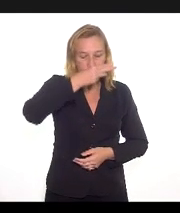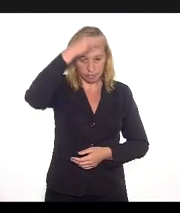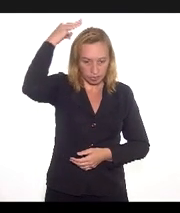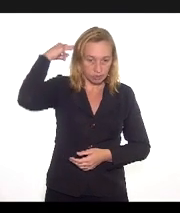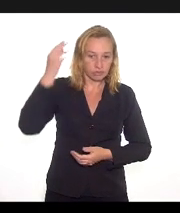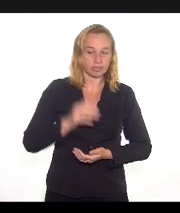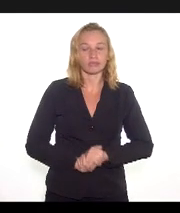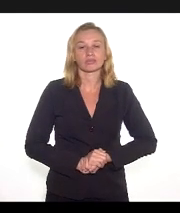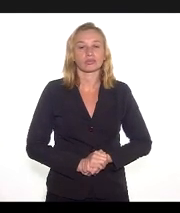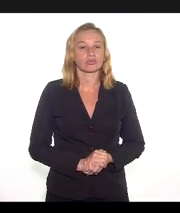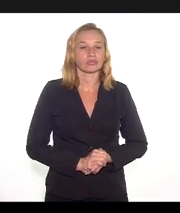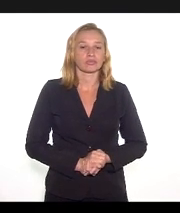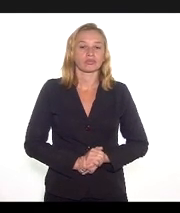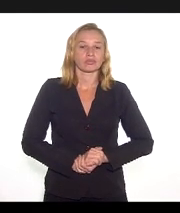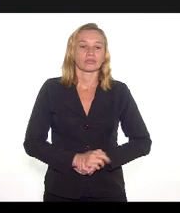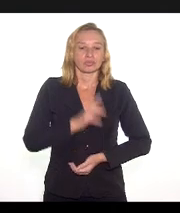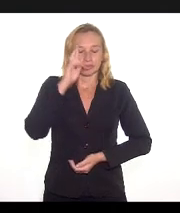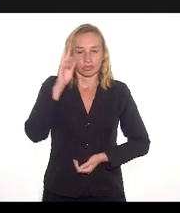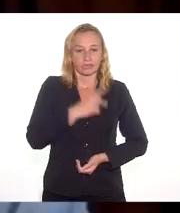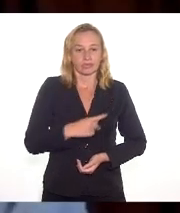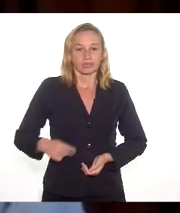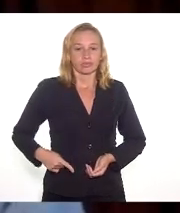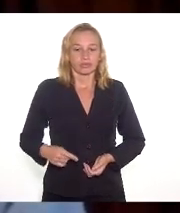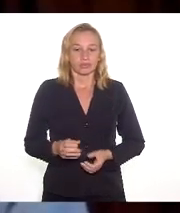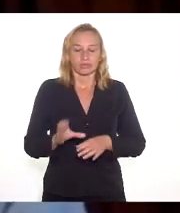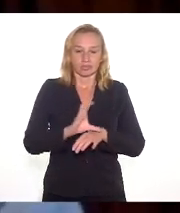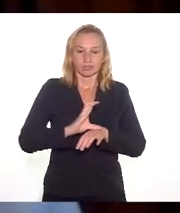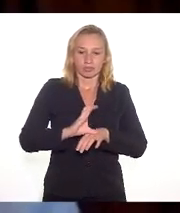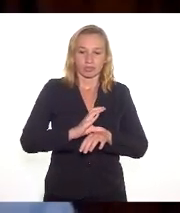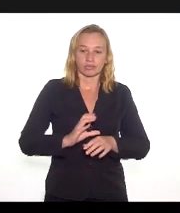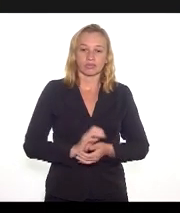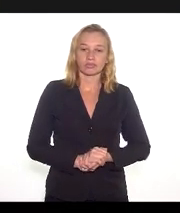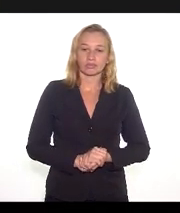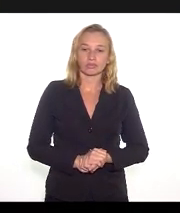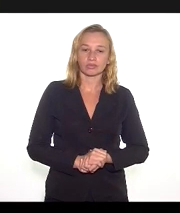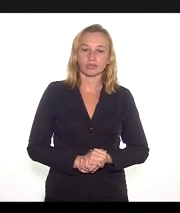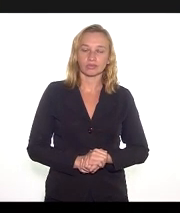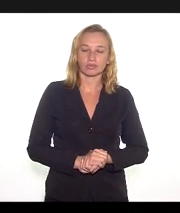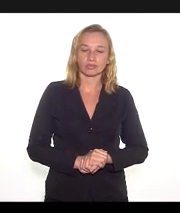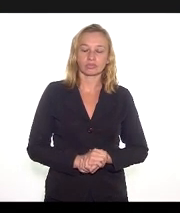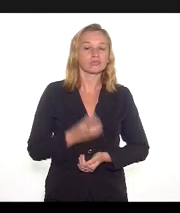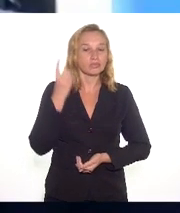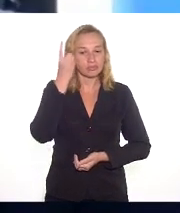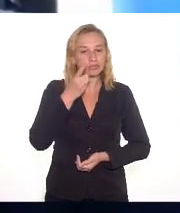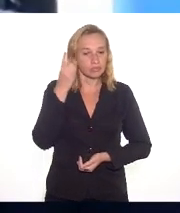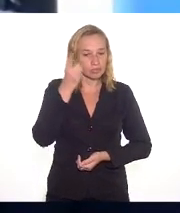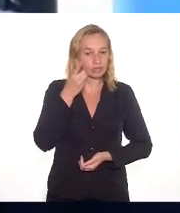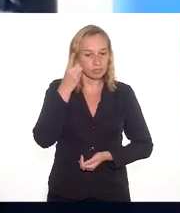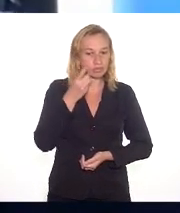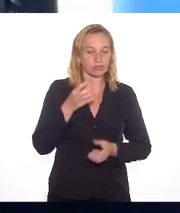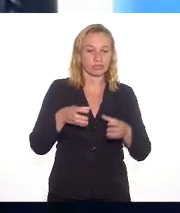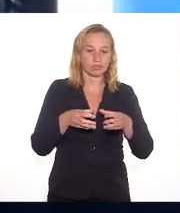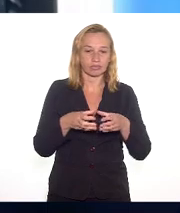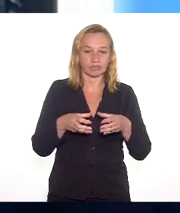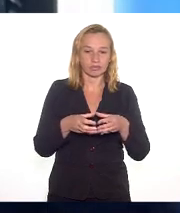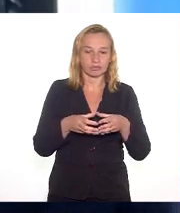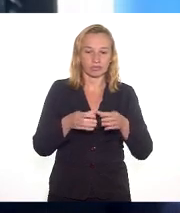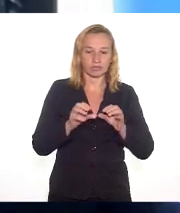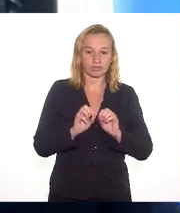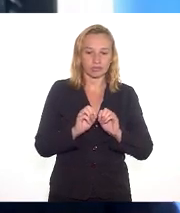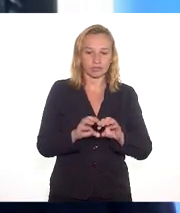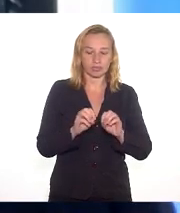Senhor presidente, parecer é pela constitucionalidade. Deputado pela Educação, deputado